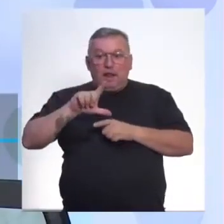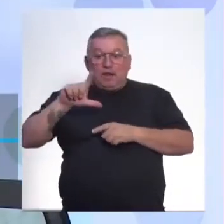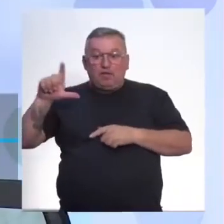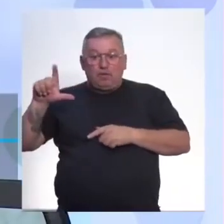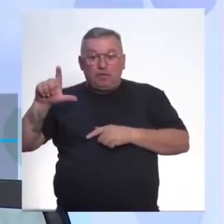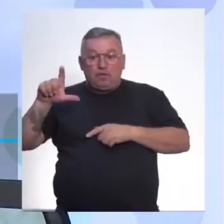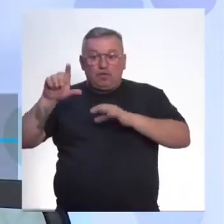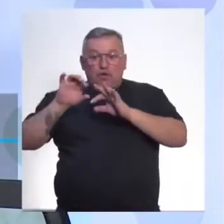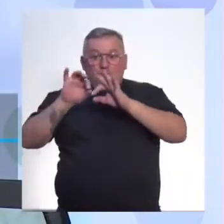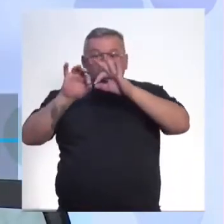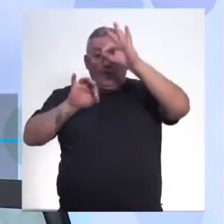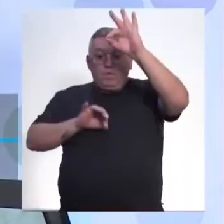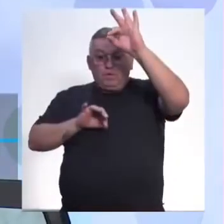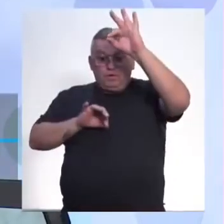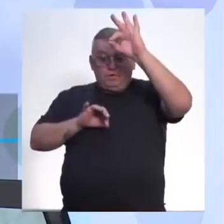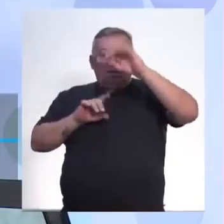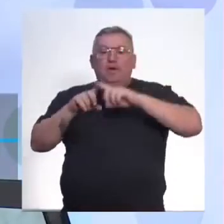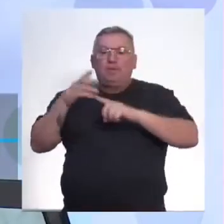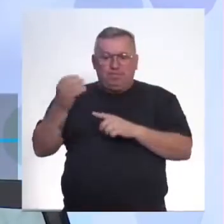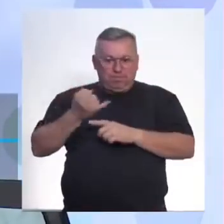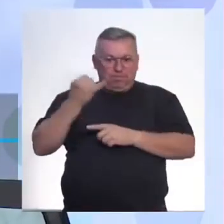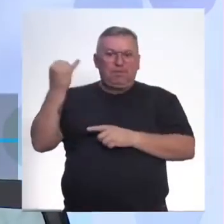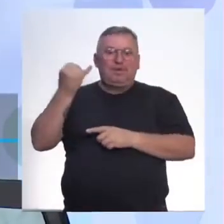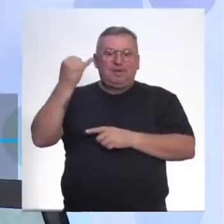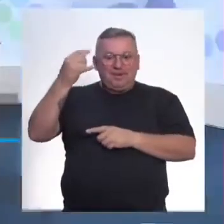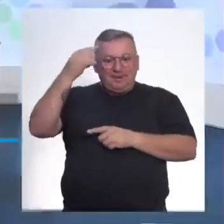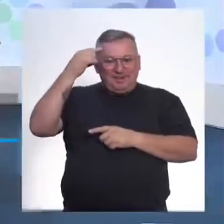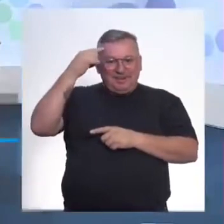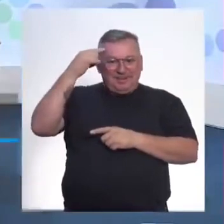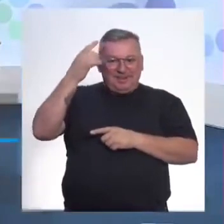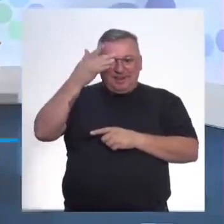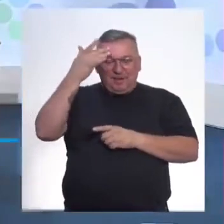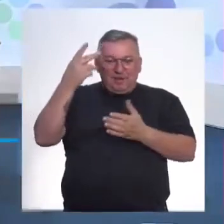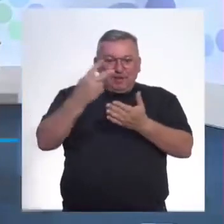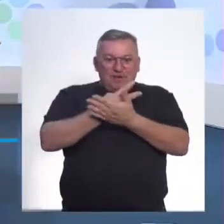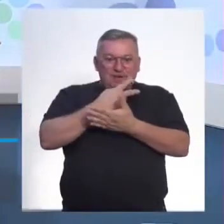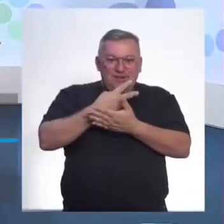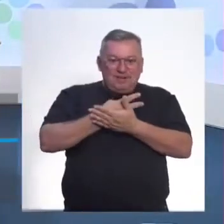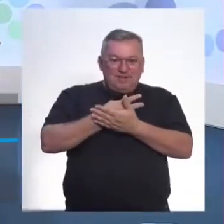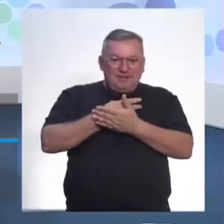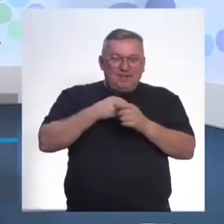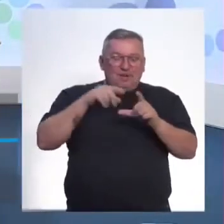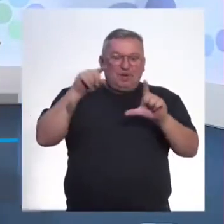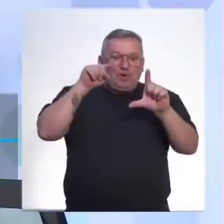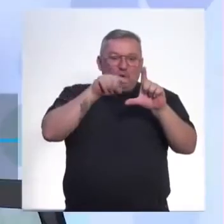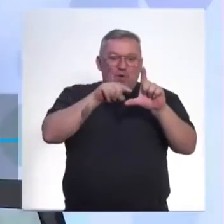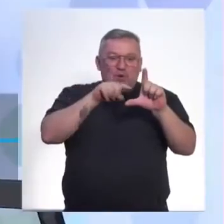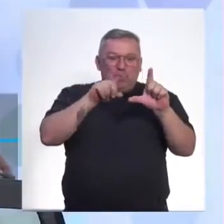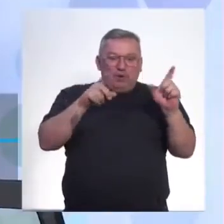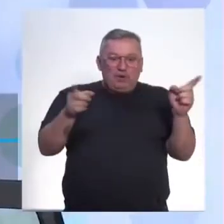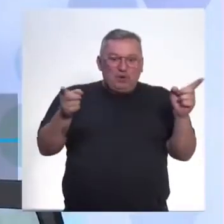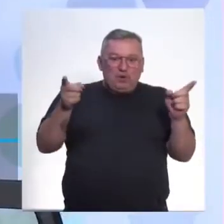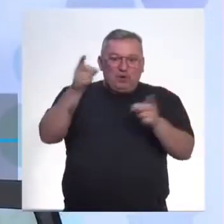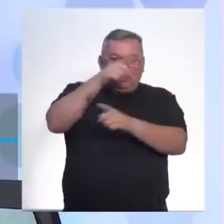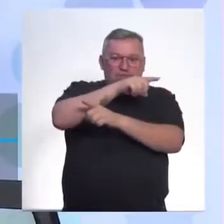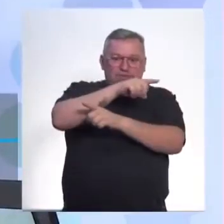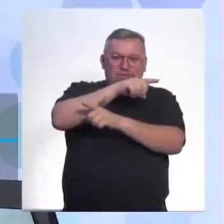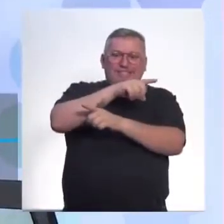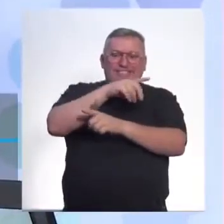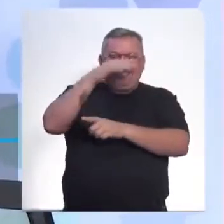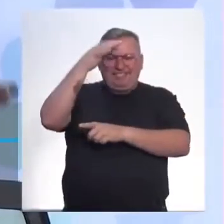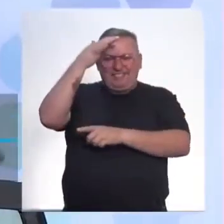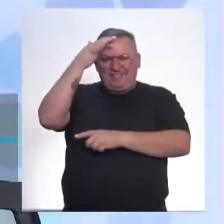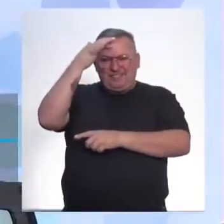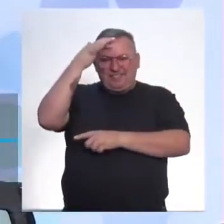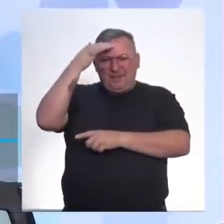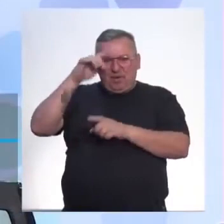e longitude, extremamente importante. Imagina o cara, né, errar o posicionamento geográfico, inverter a latitude com a longitude, vai